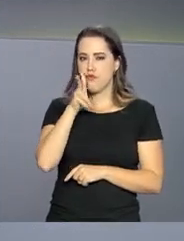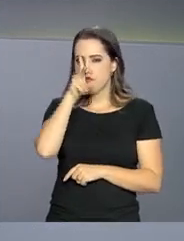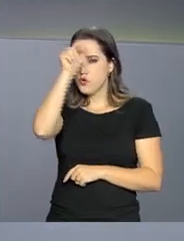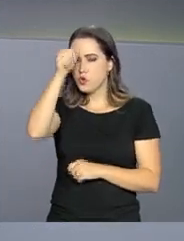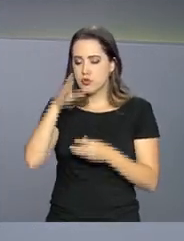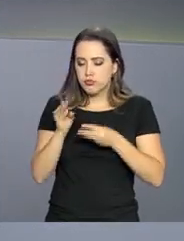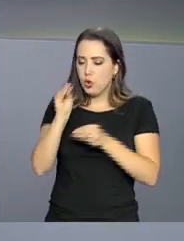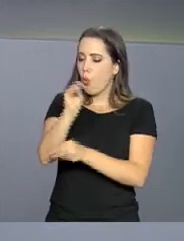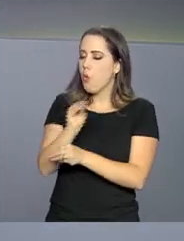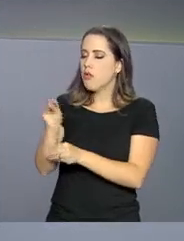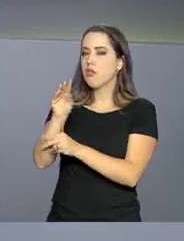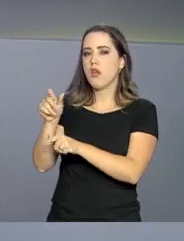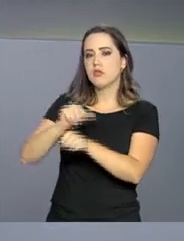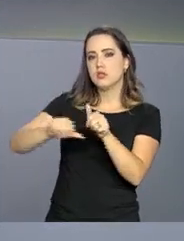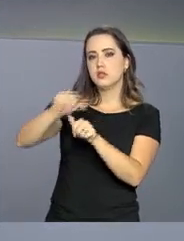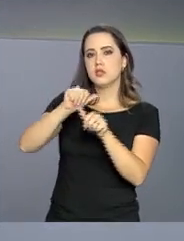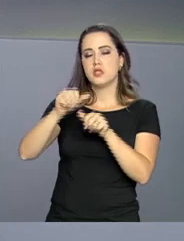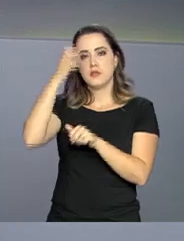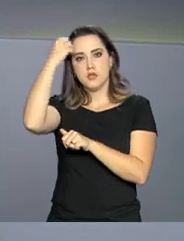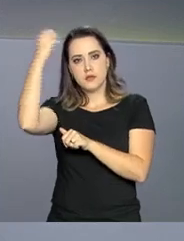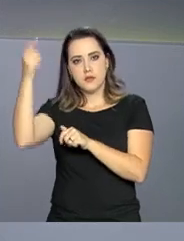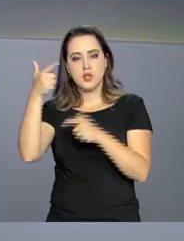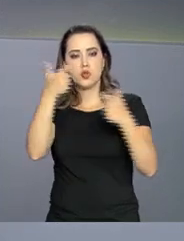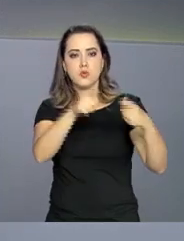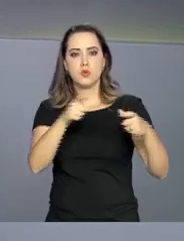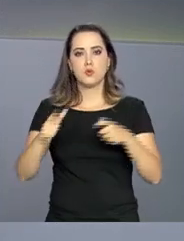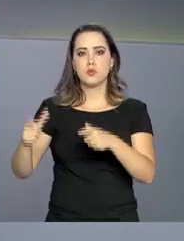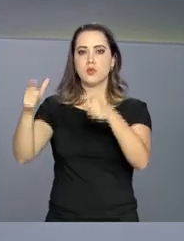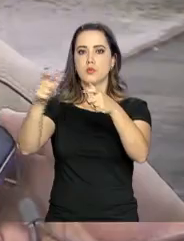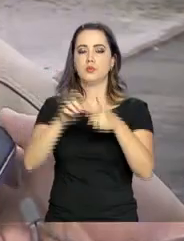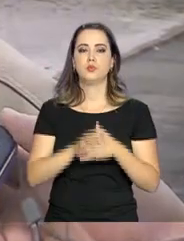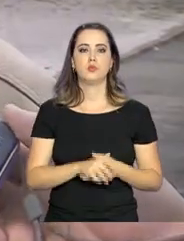no acolhimento e transferência desses imigrantes.